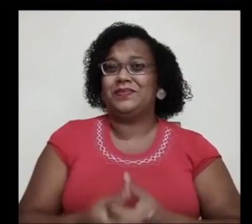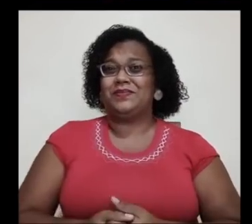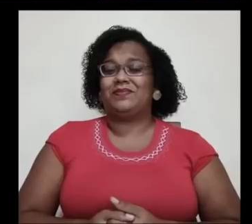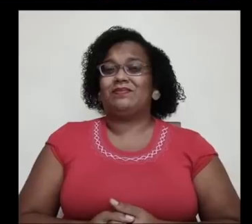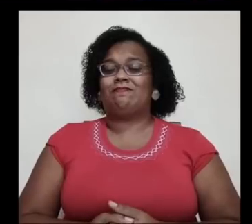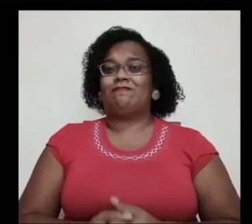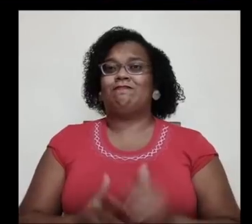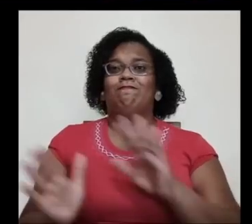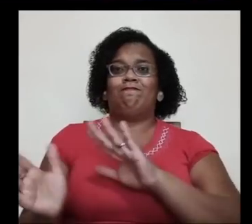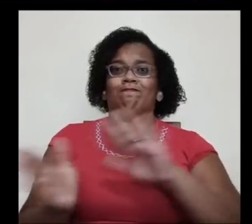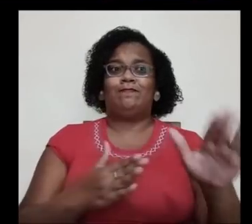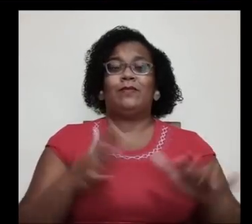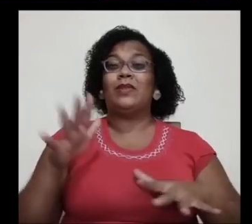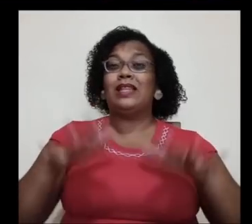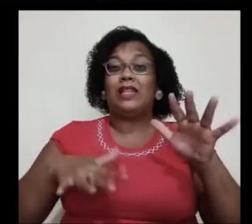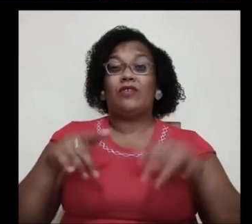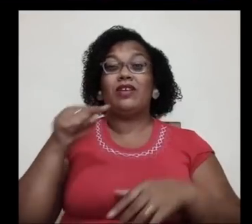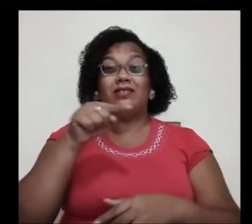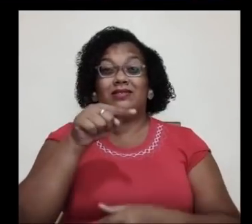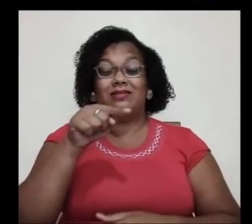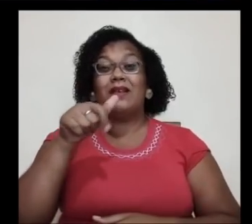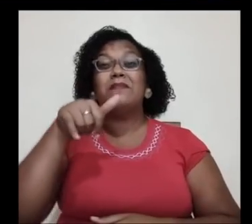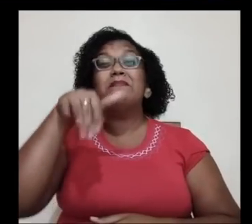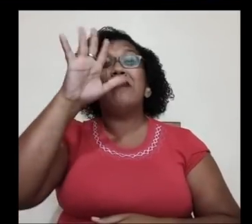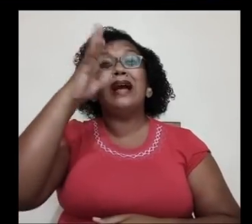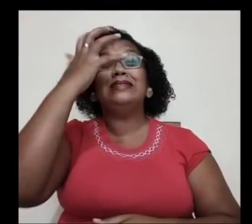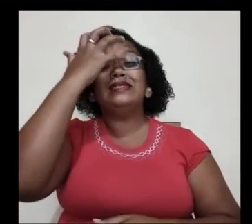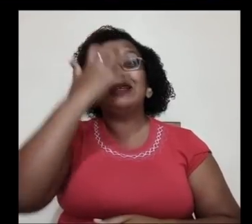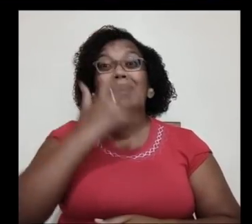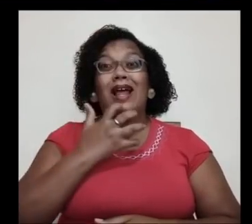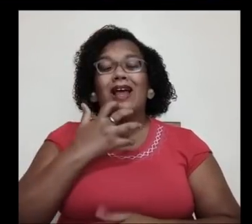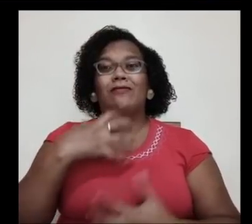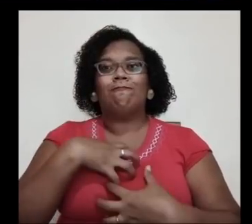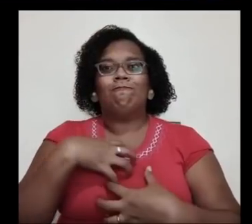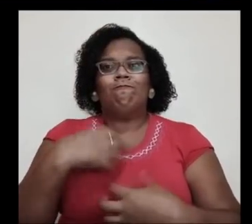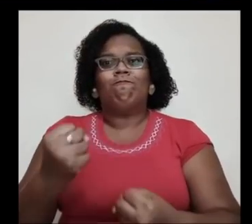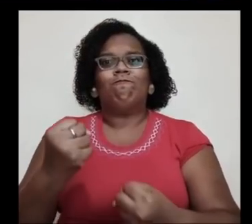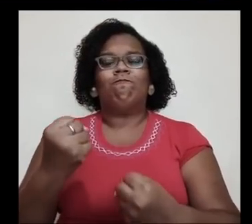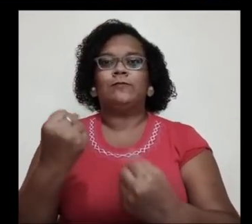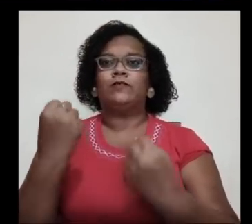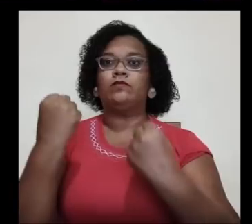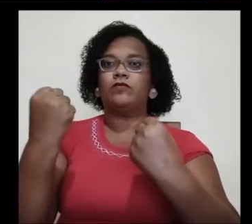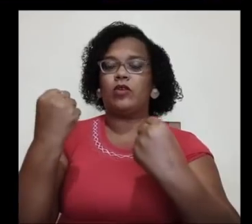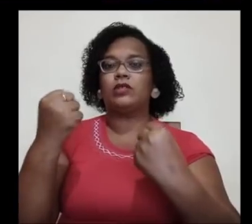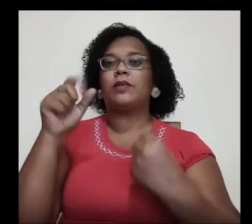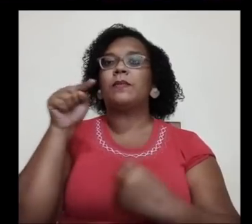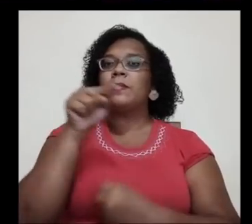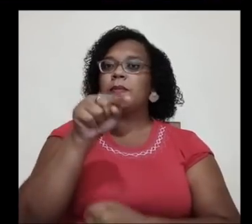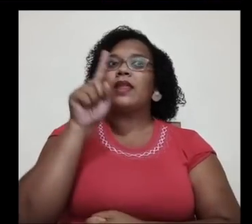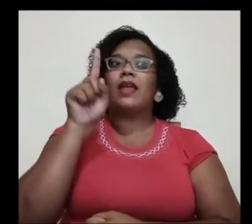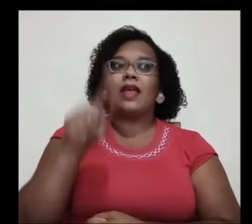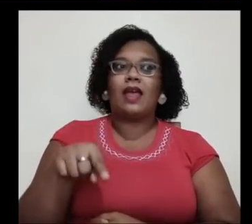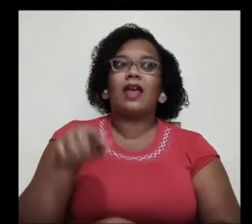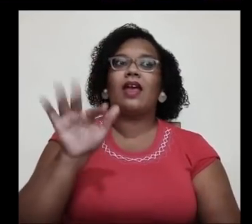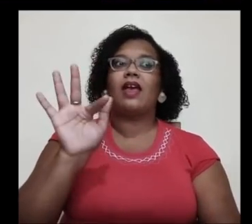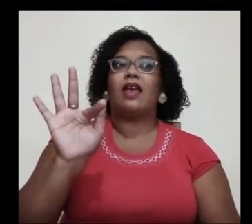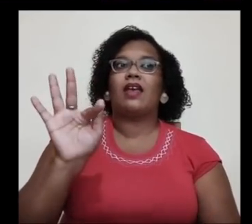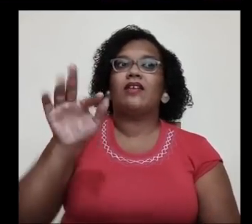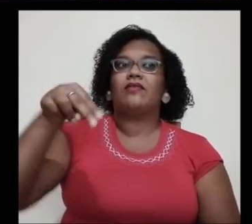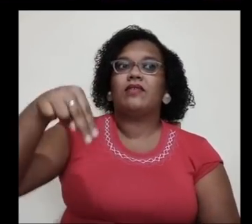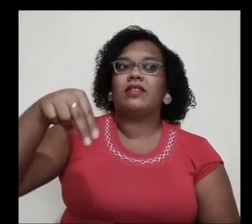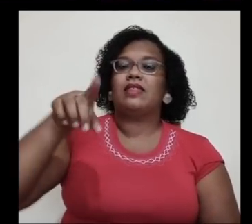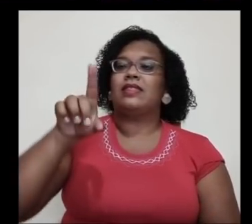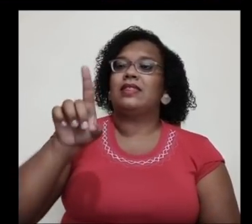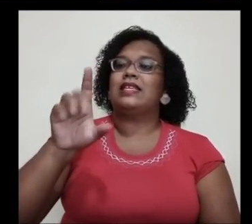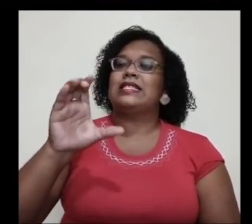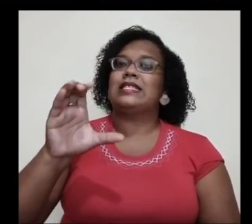o Fundo Nacional para o Desenvolvimento Científico e Tecnológico, que foi criado na década de 70, e foi importantíssimo nessas últimas décadas para apoiar toda